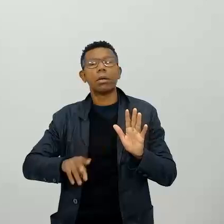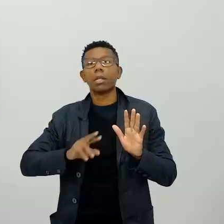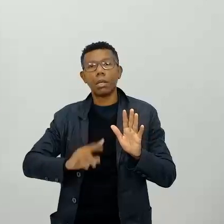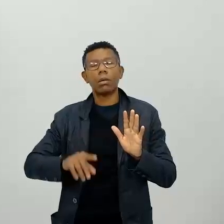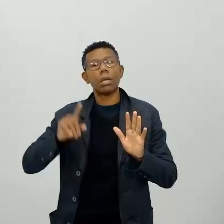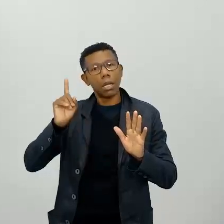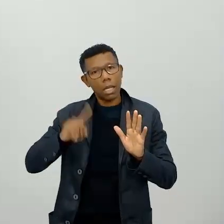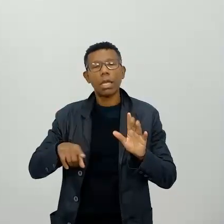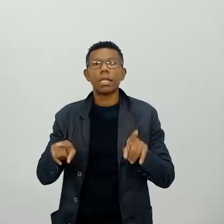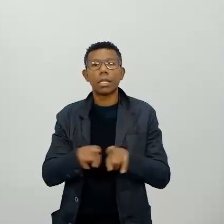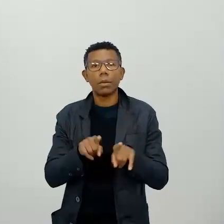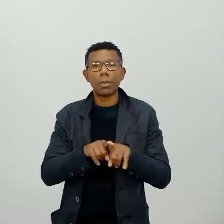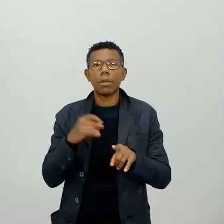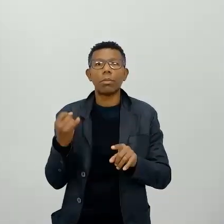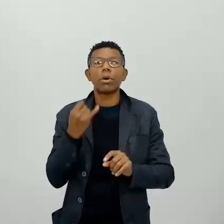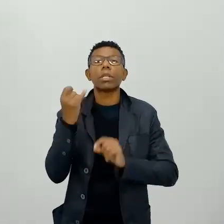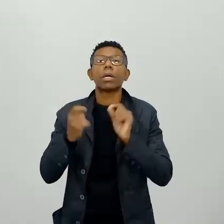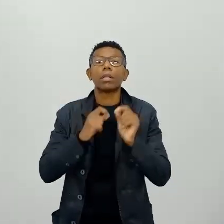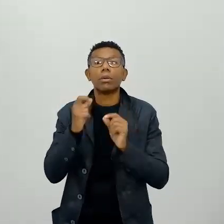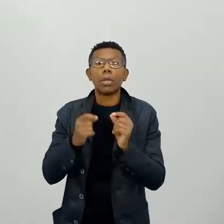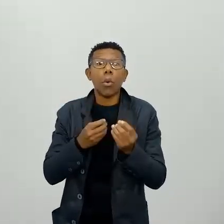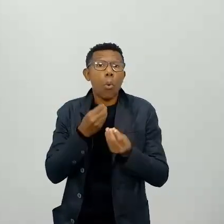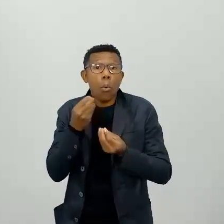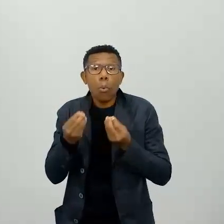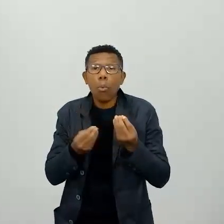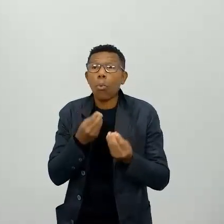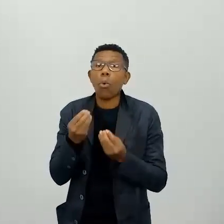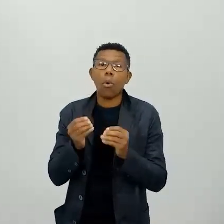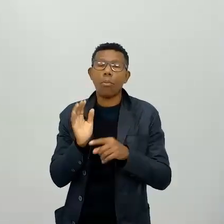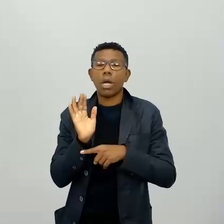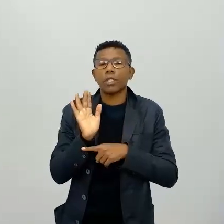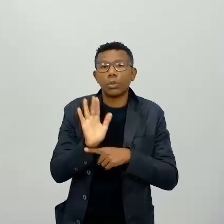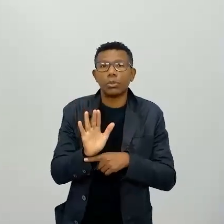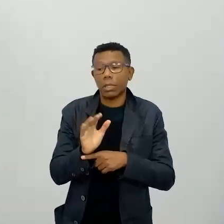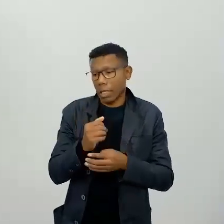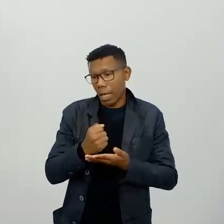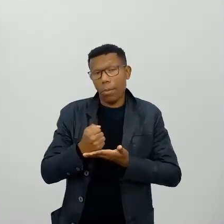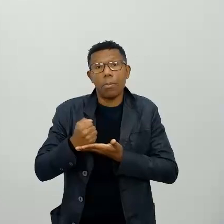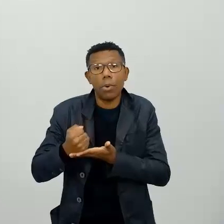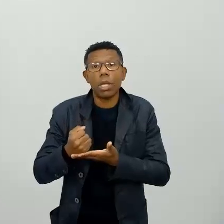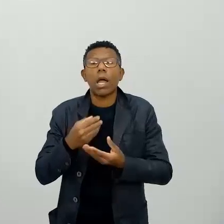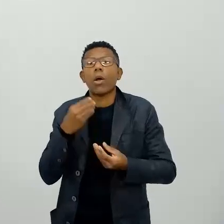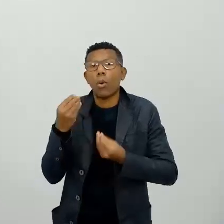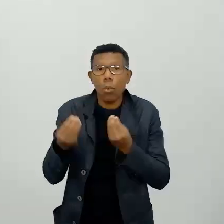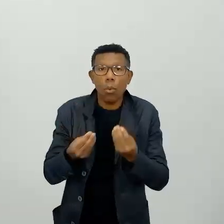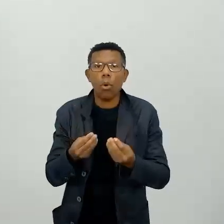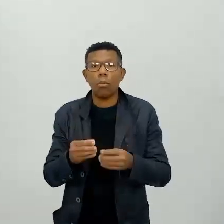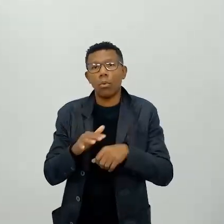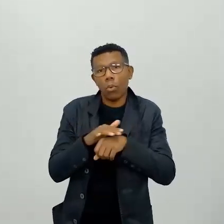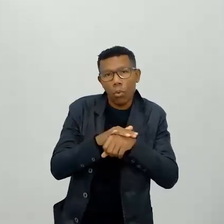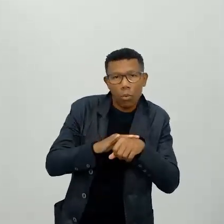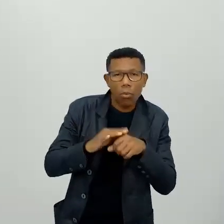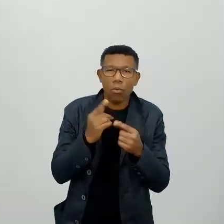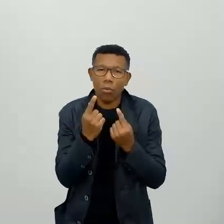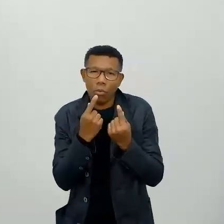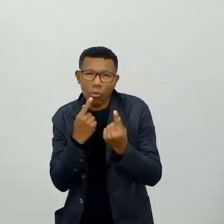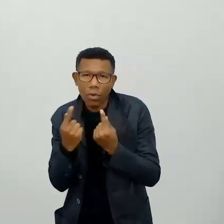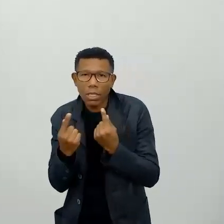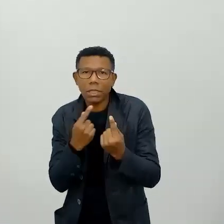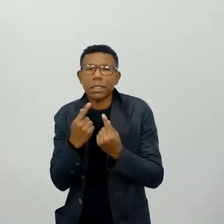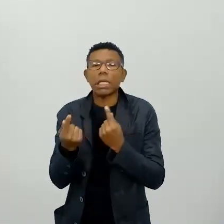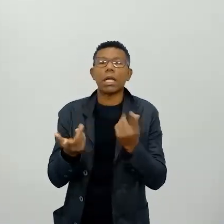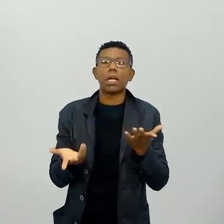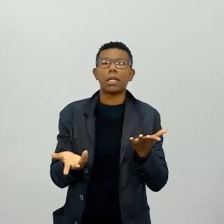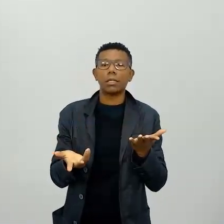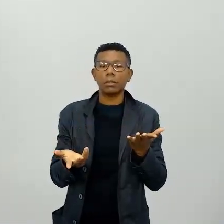também pensar aí na forma de combate. Então, começar com a roda de conversa, trazer os relatos, mas complementar, como foi